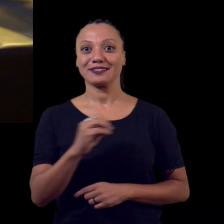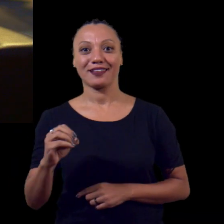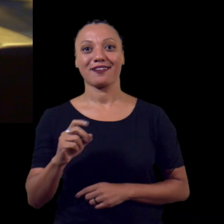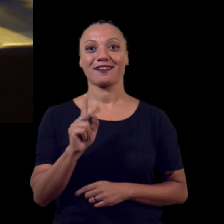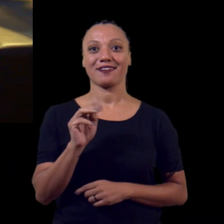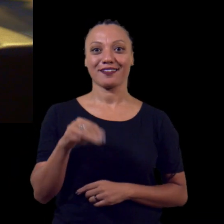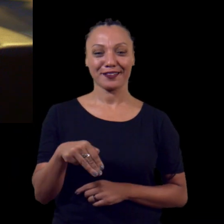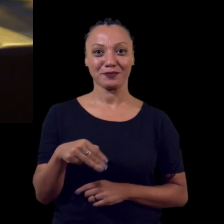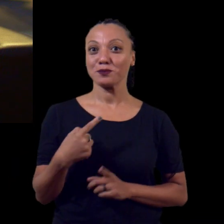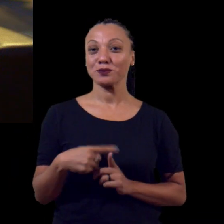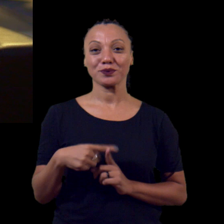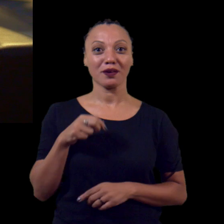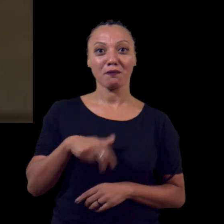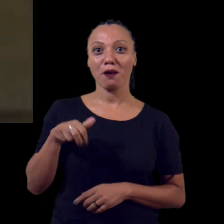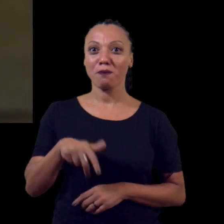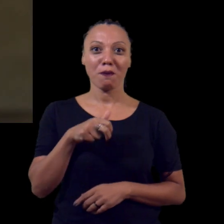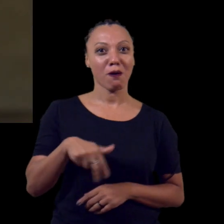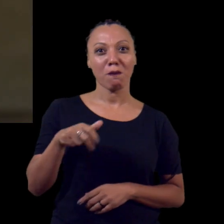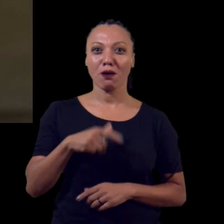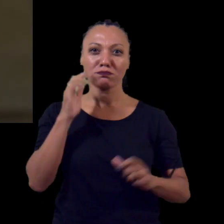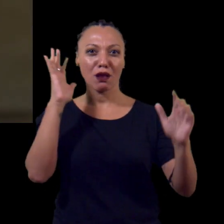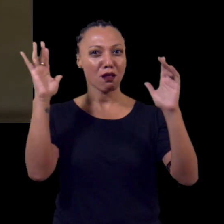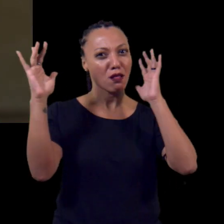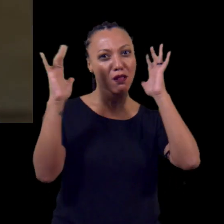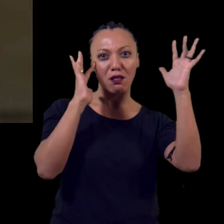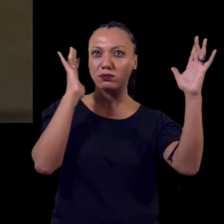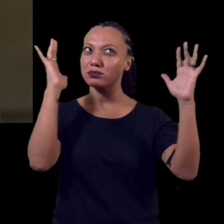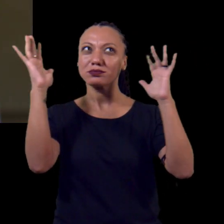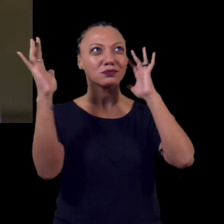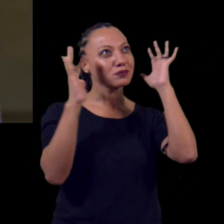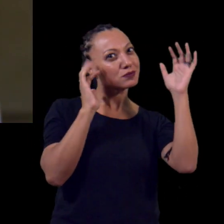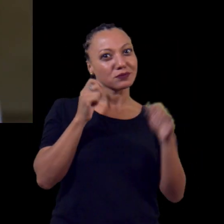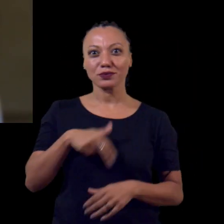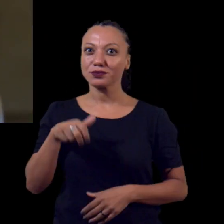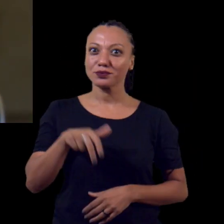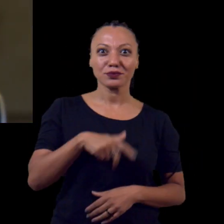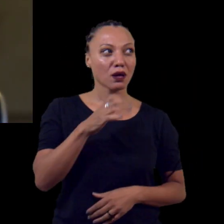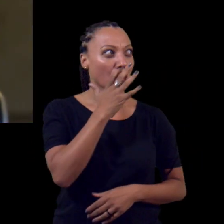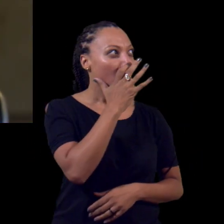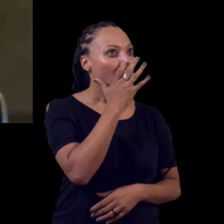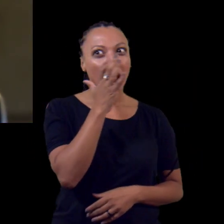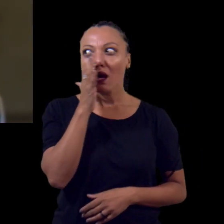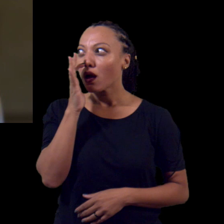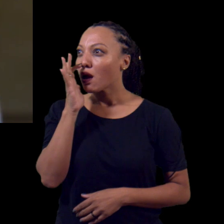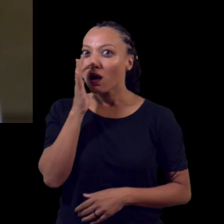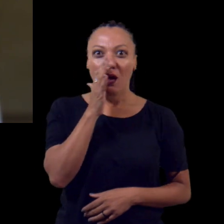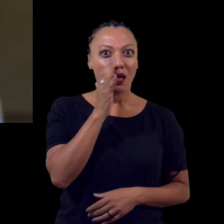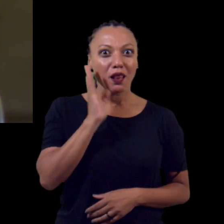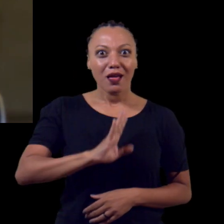De tanta coisa que passou na minha cabeça. Pô, que legal, tô saindo na